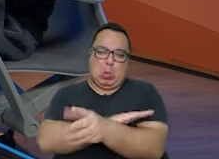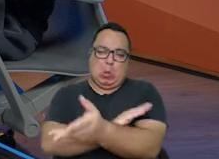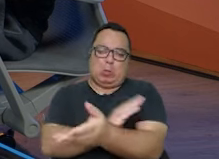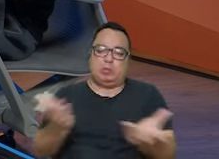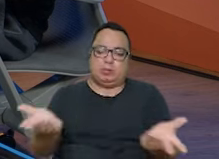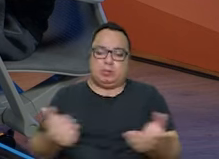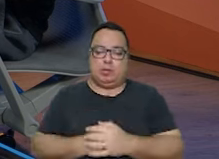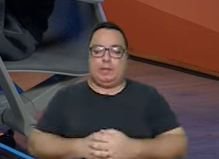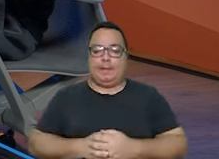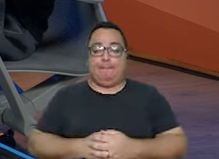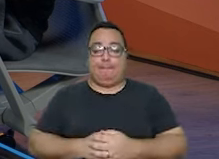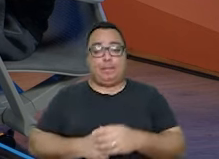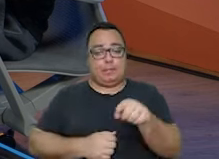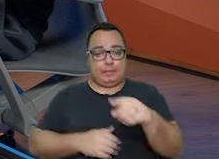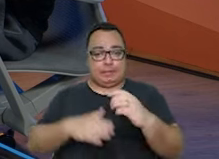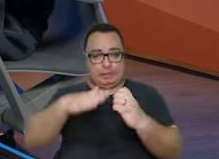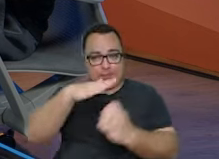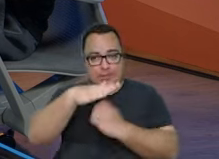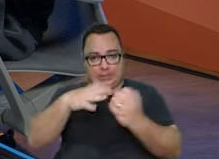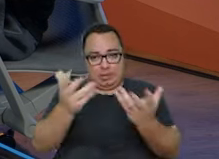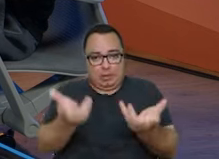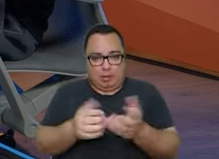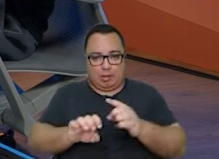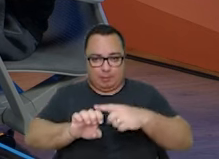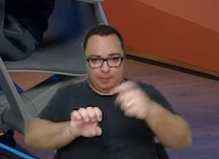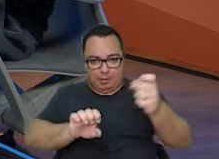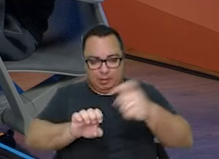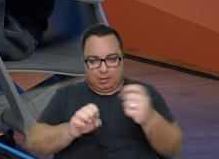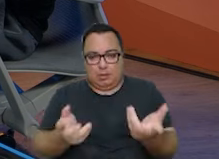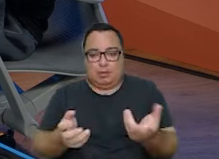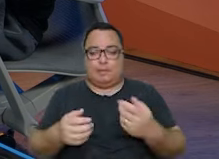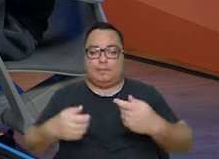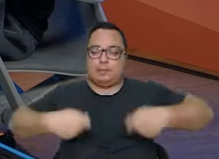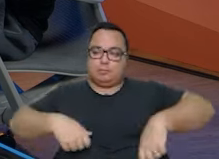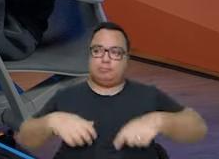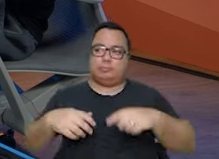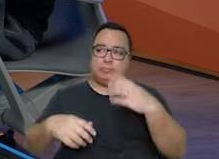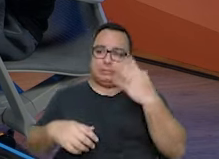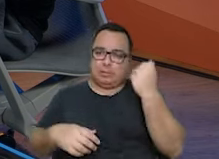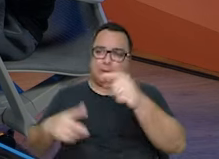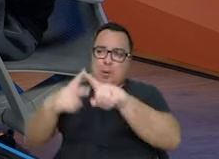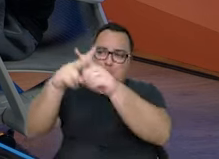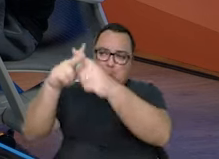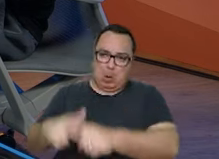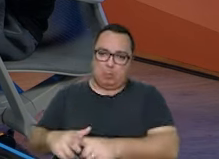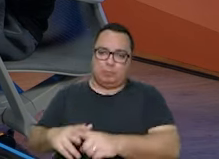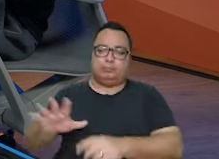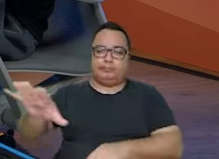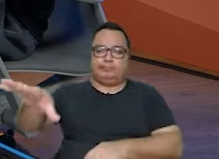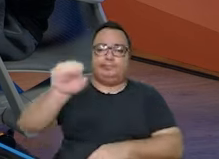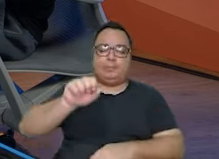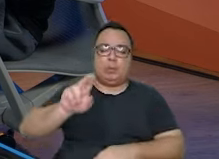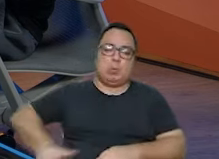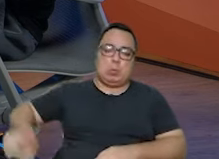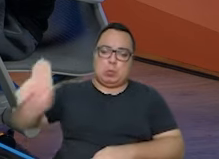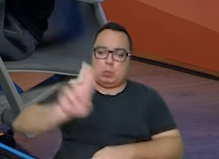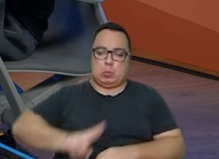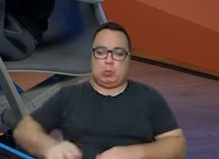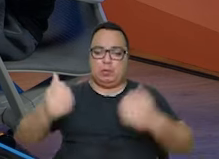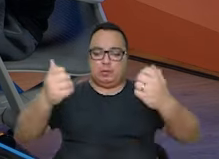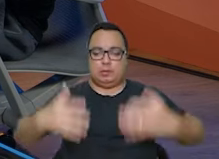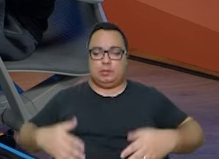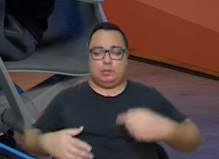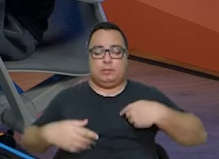empresário entender que hoje ele tem ferramentas né nós falamos quando você falou de consistência né consistência eu